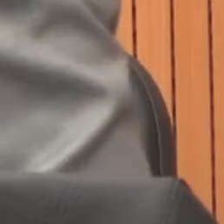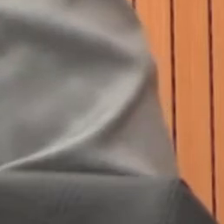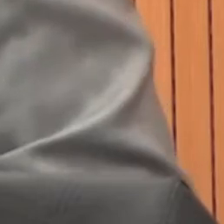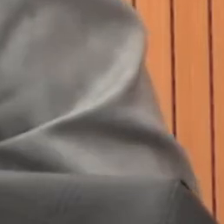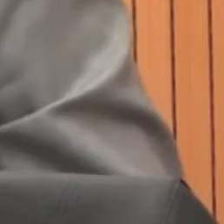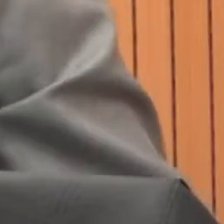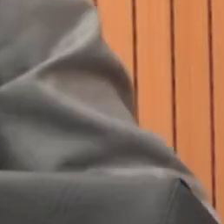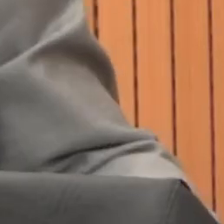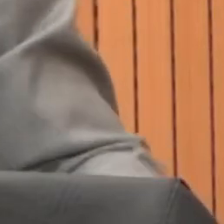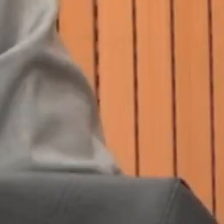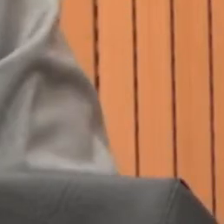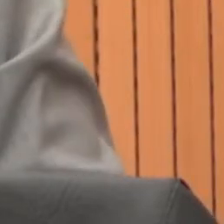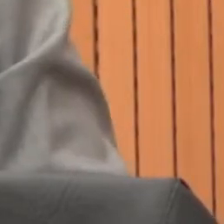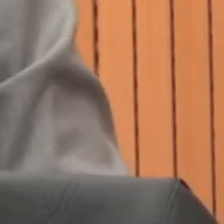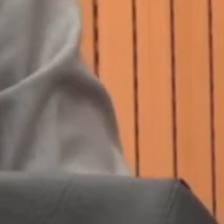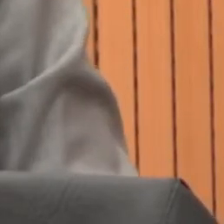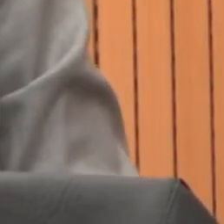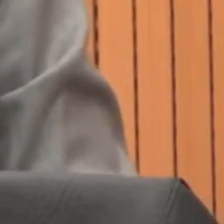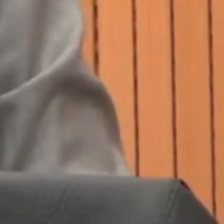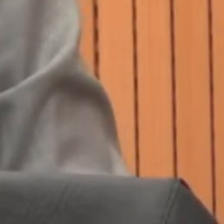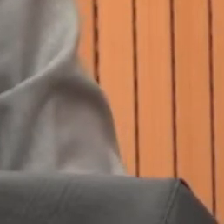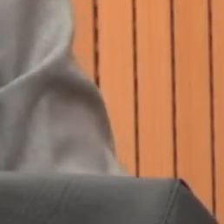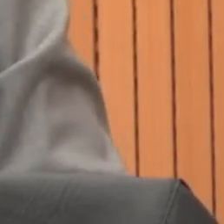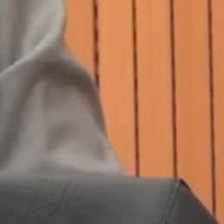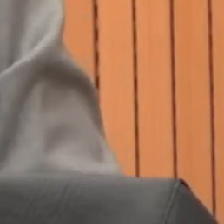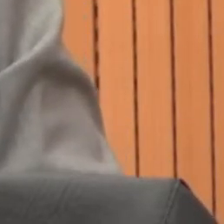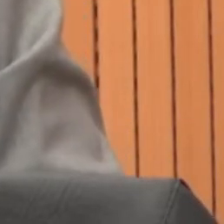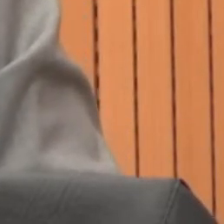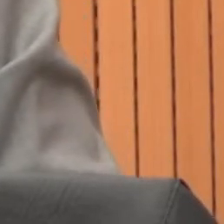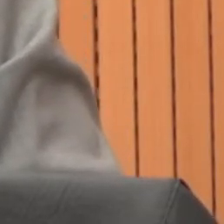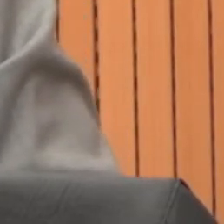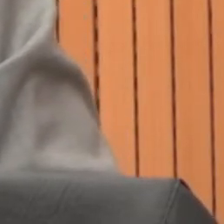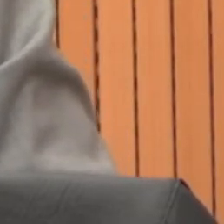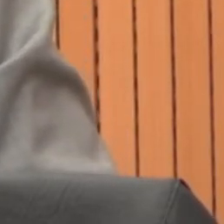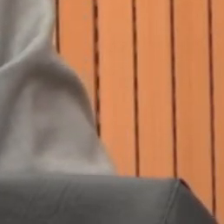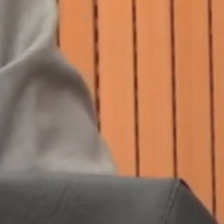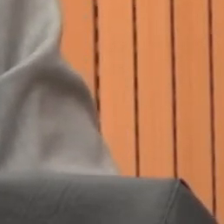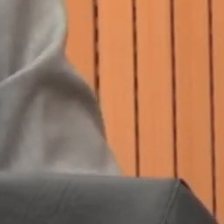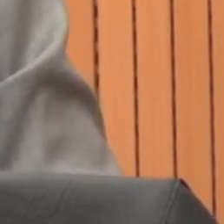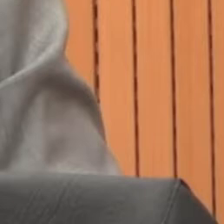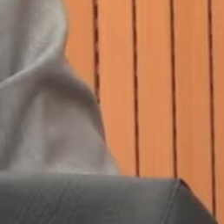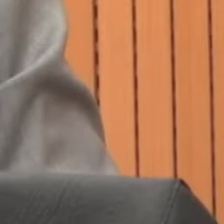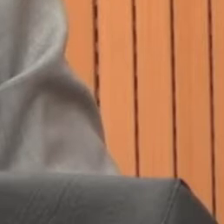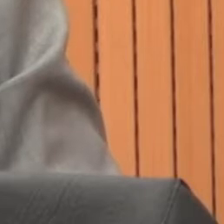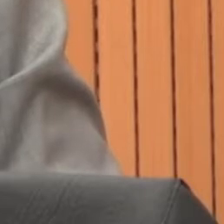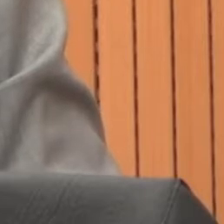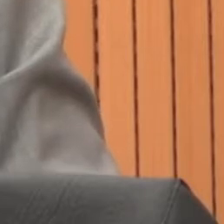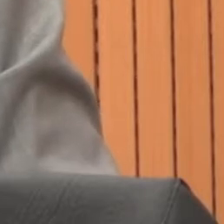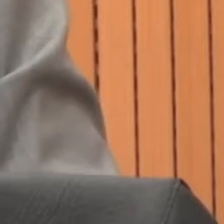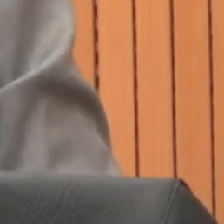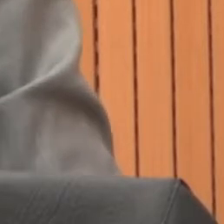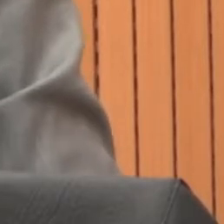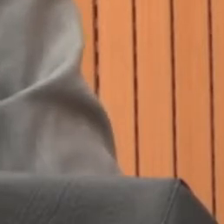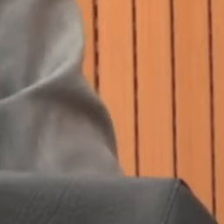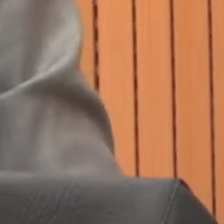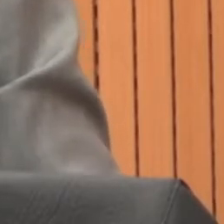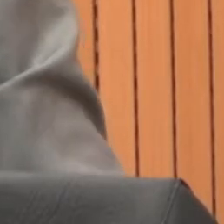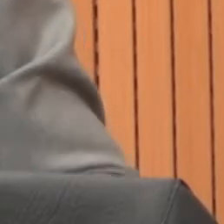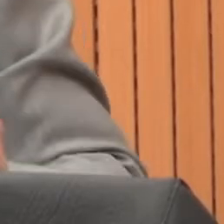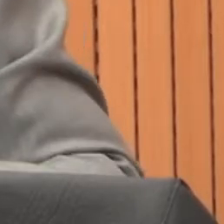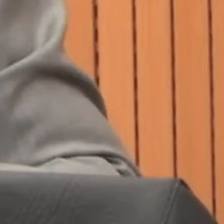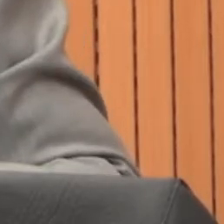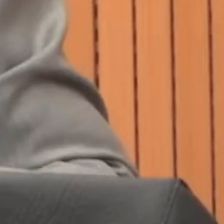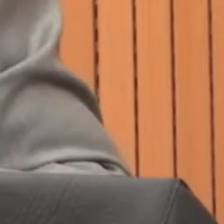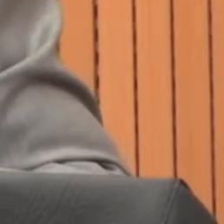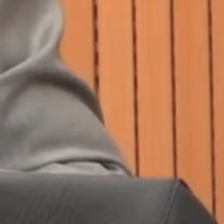tivemos. Então, existe até lei municipal do treinamento em serviço dentro das entidades. Isso é comum.